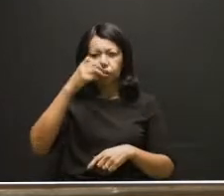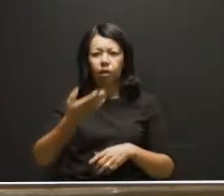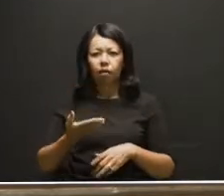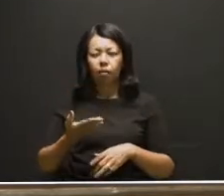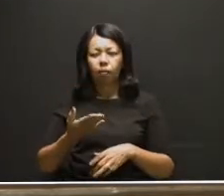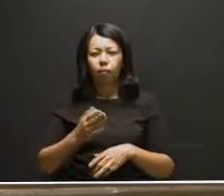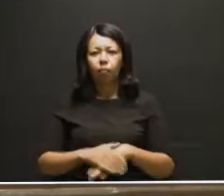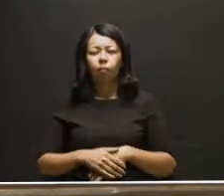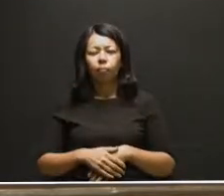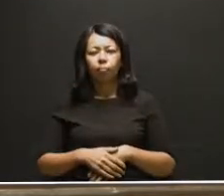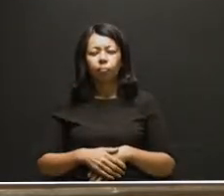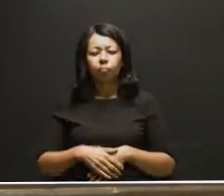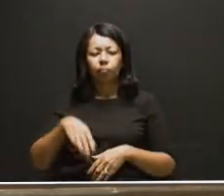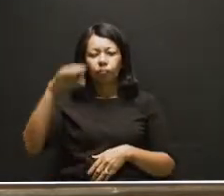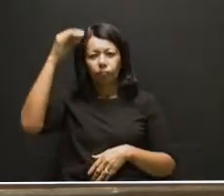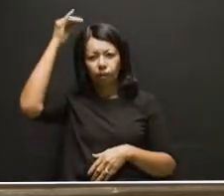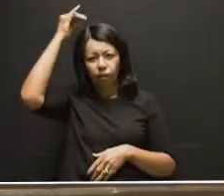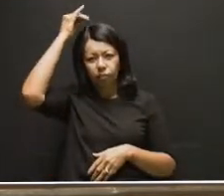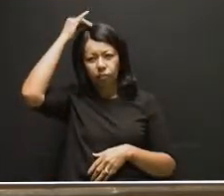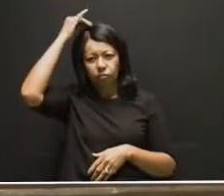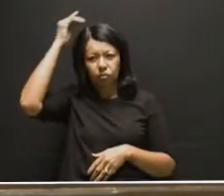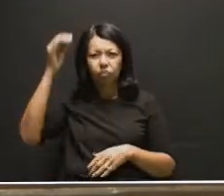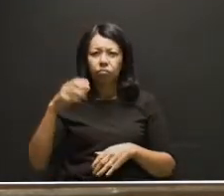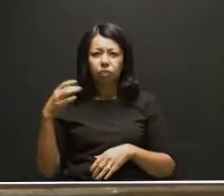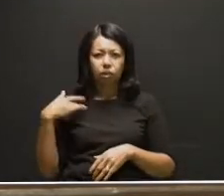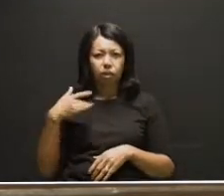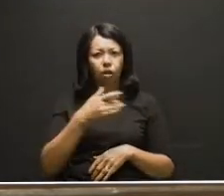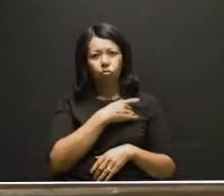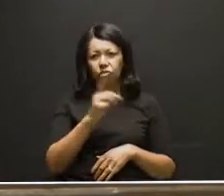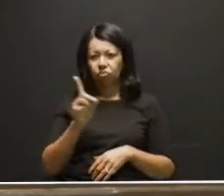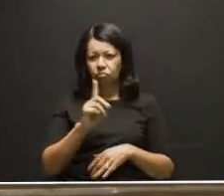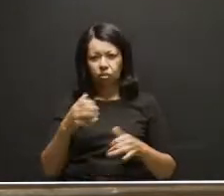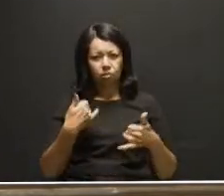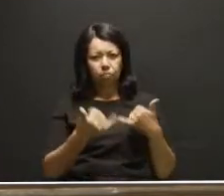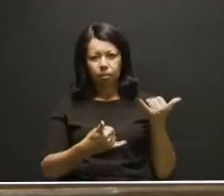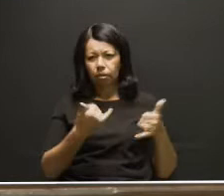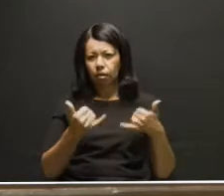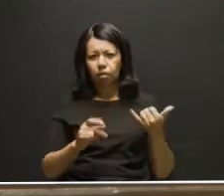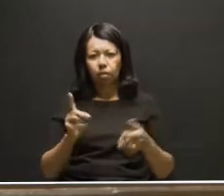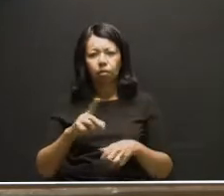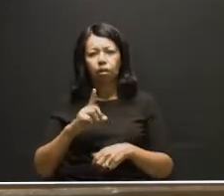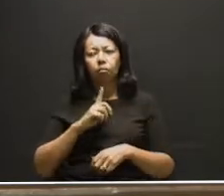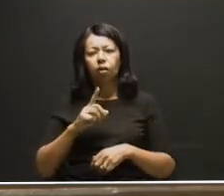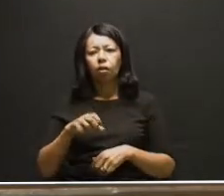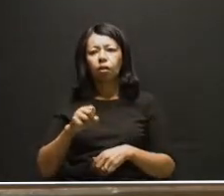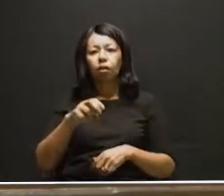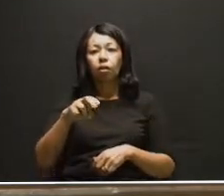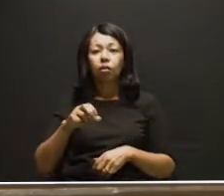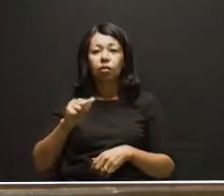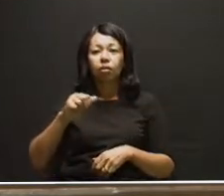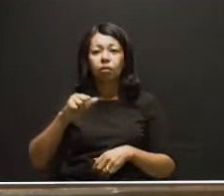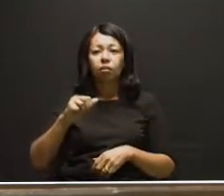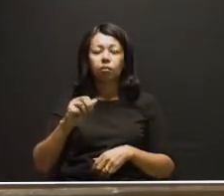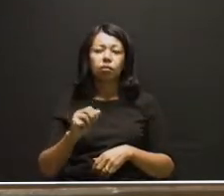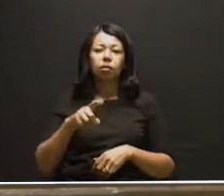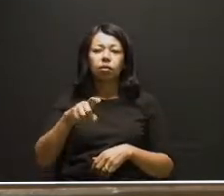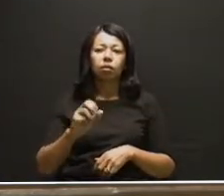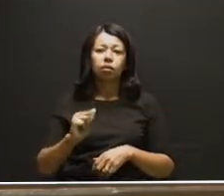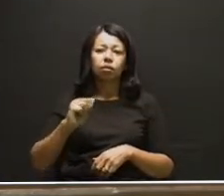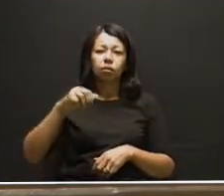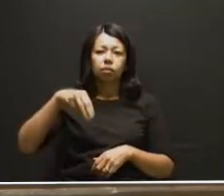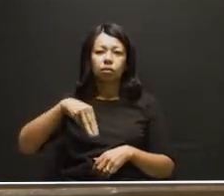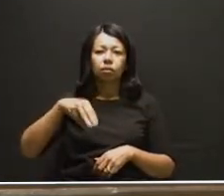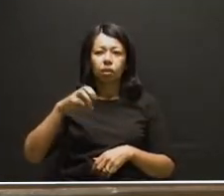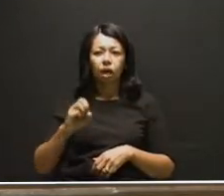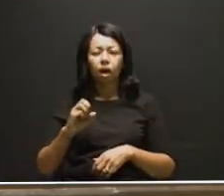absurdo saúde não se brinca já fala em milhares de vezes aqui o três anos não consegue fazer exames mas não consegue